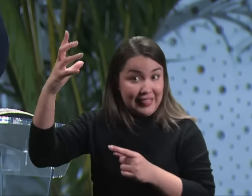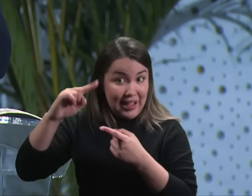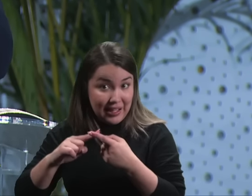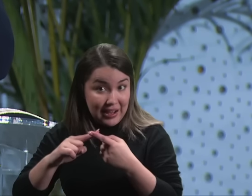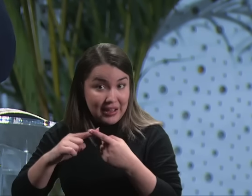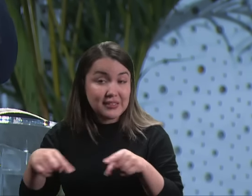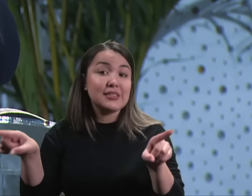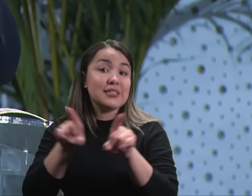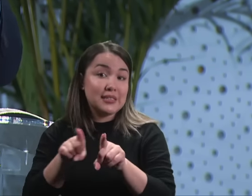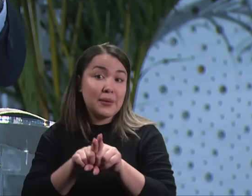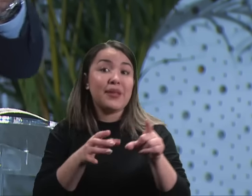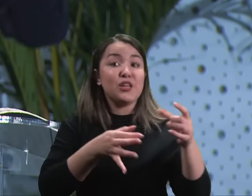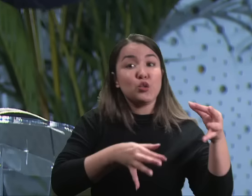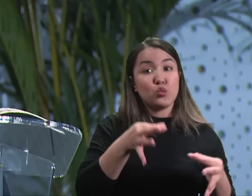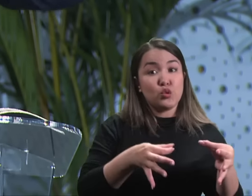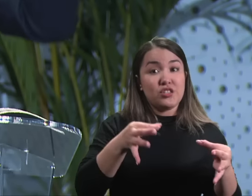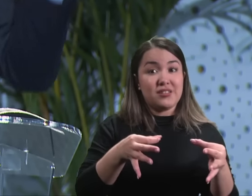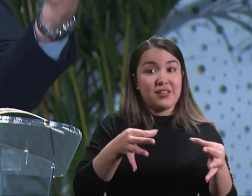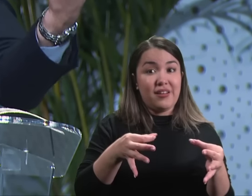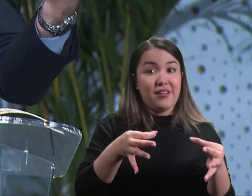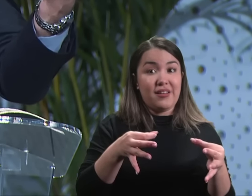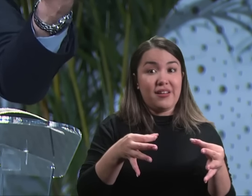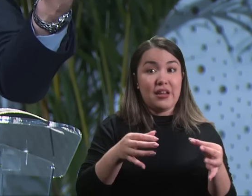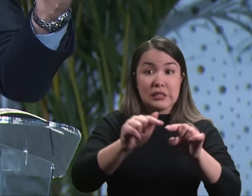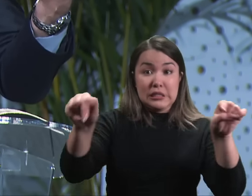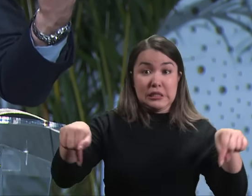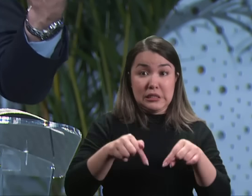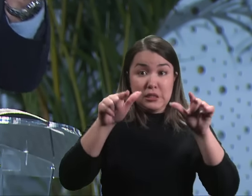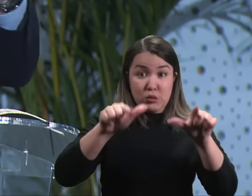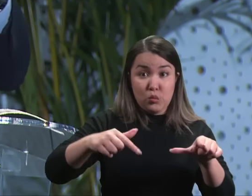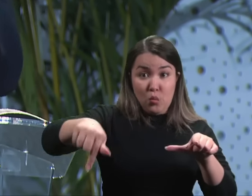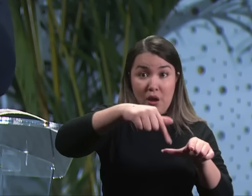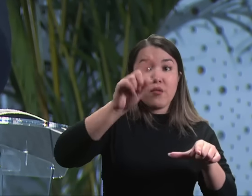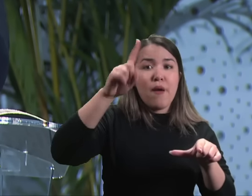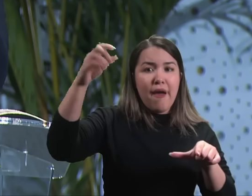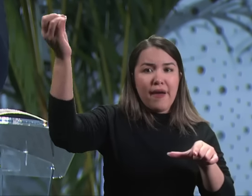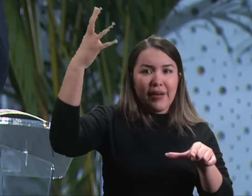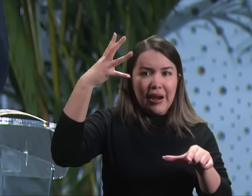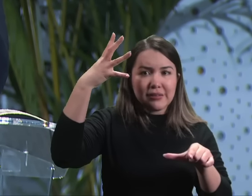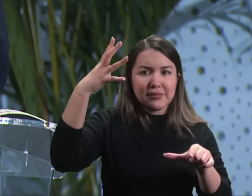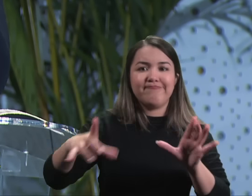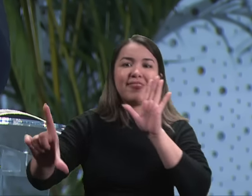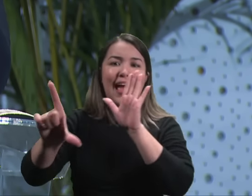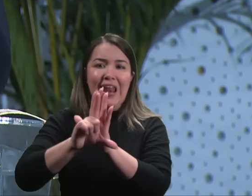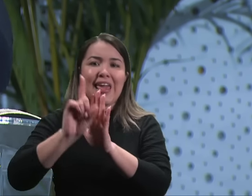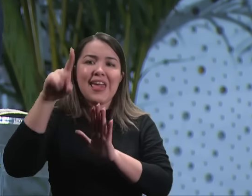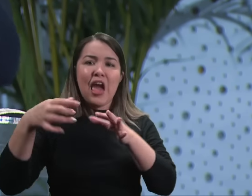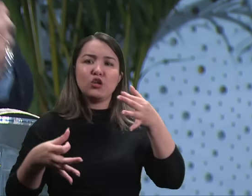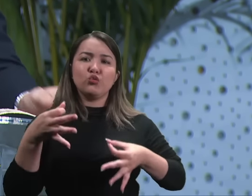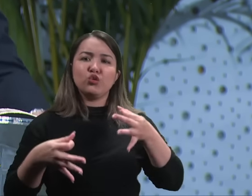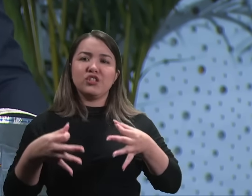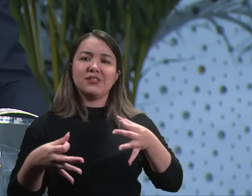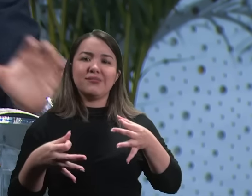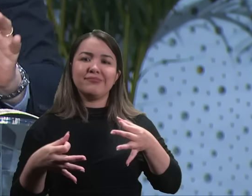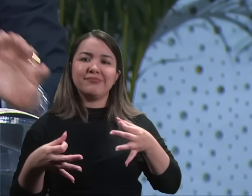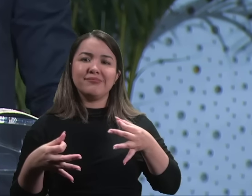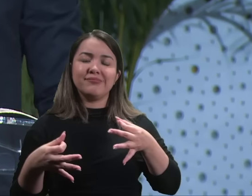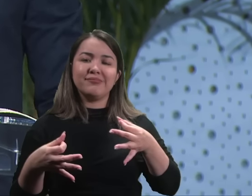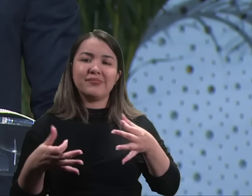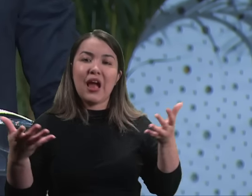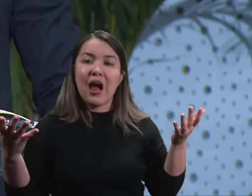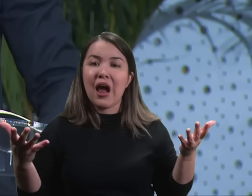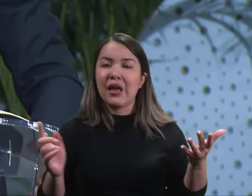da Justiça o Santuário a graça e a lei a sua justiça e nós não temos tempo hoje para